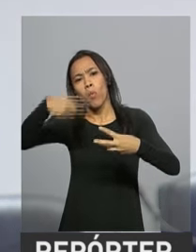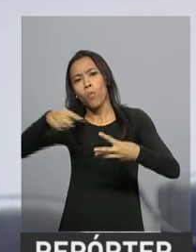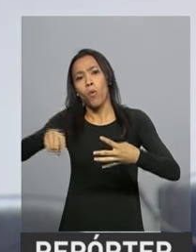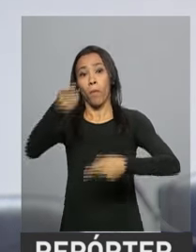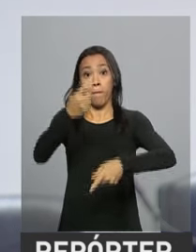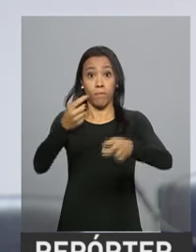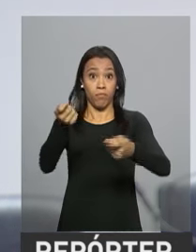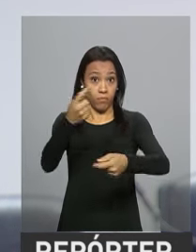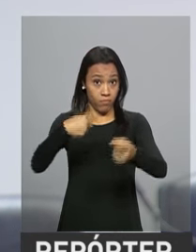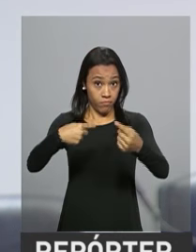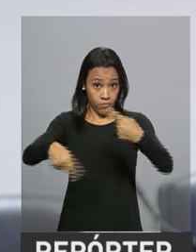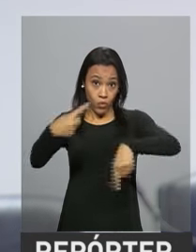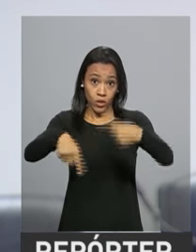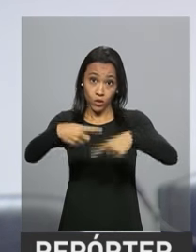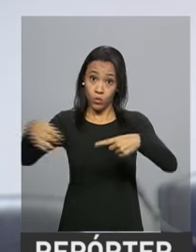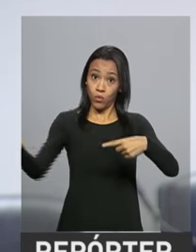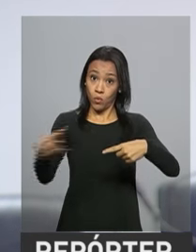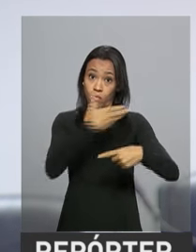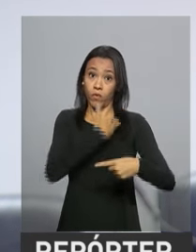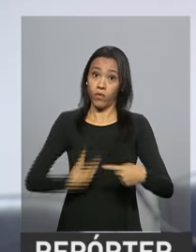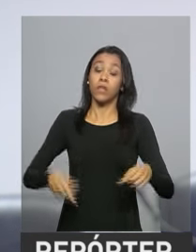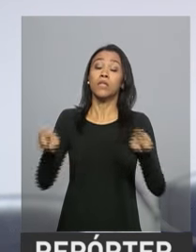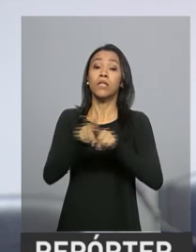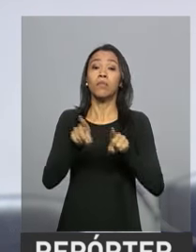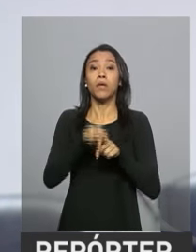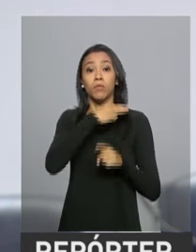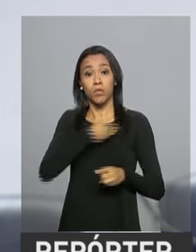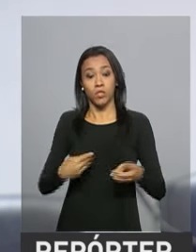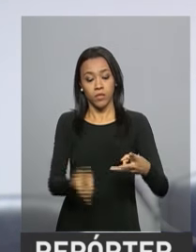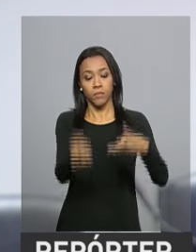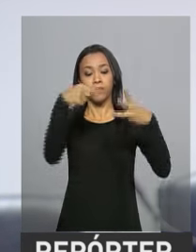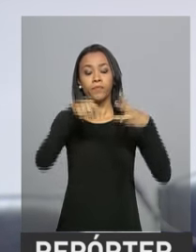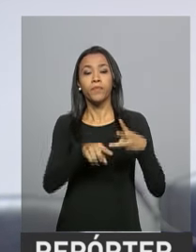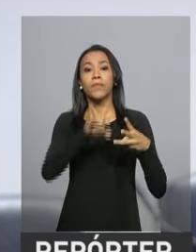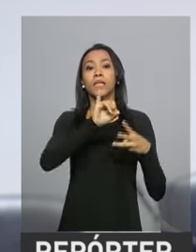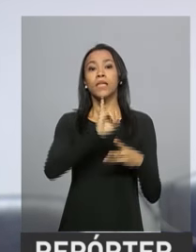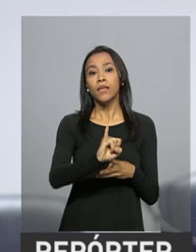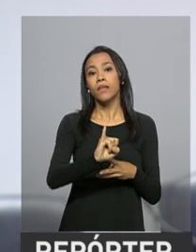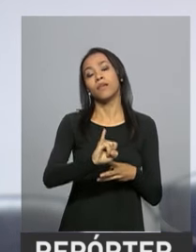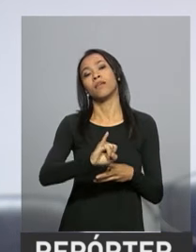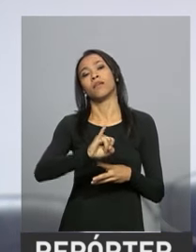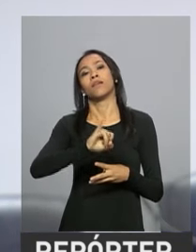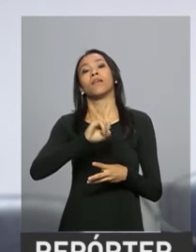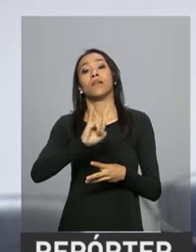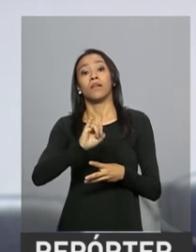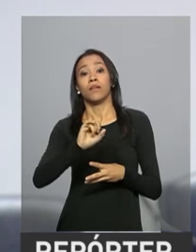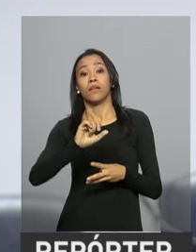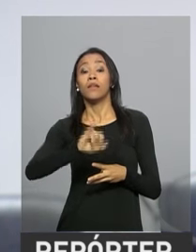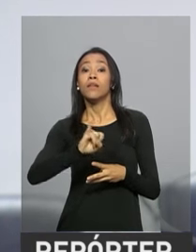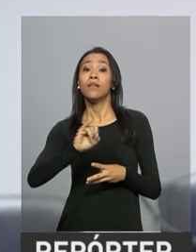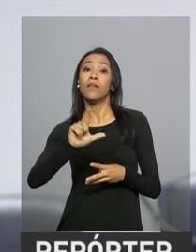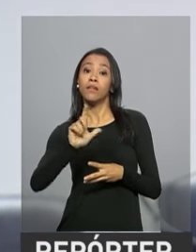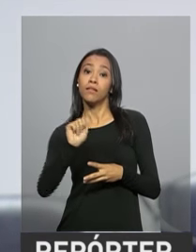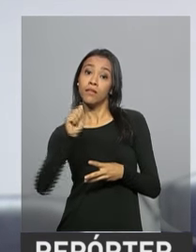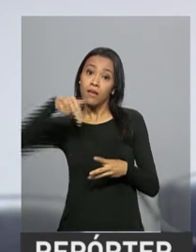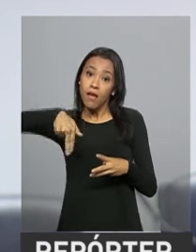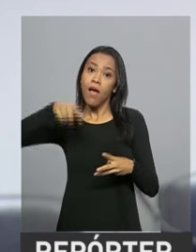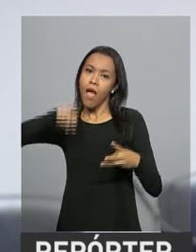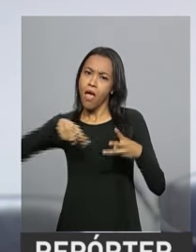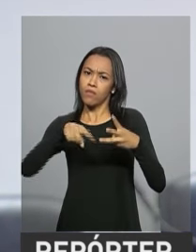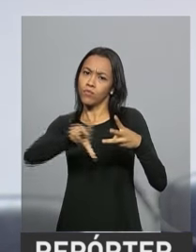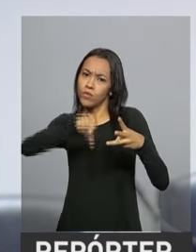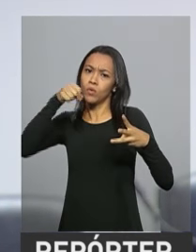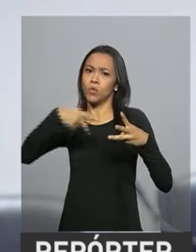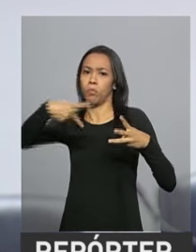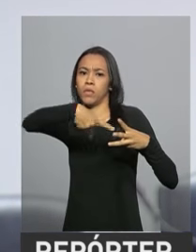governo e o ministro da Fazenda anunciou também Elan Gold F como presidente do Banco Central esse cargo